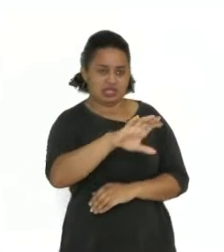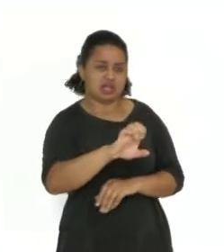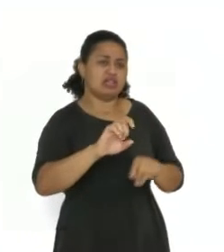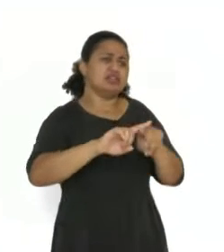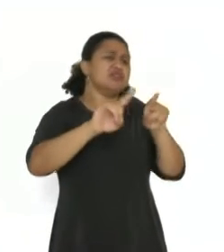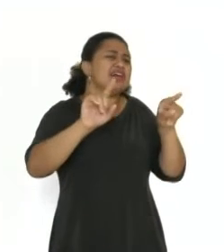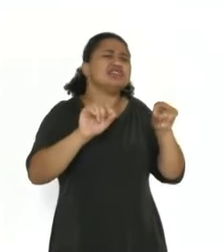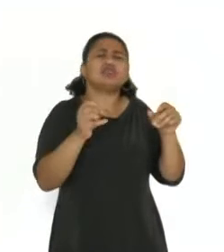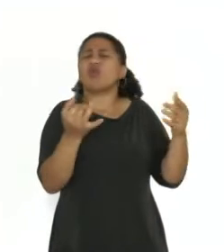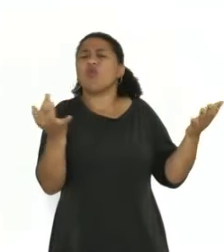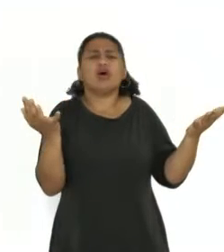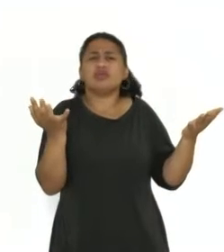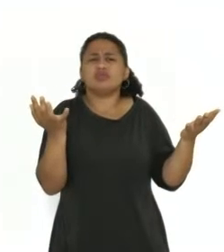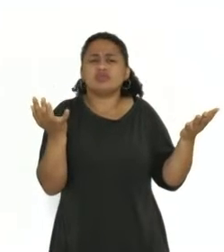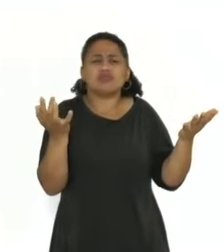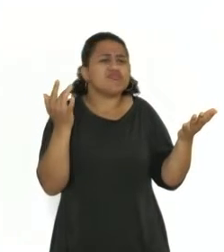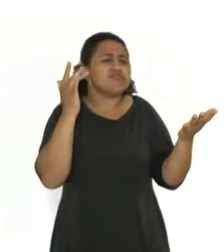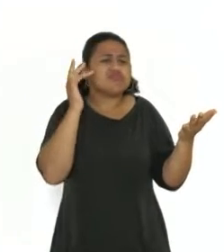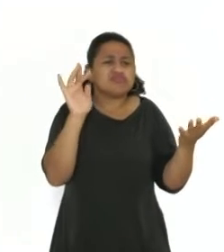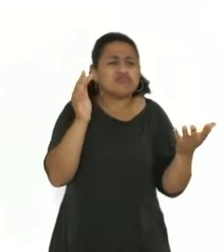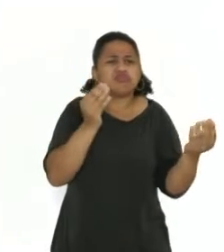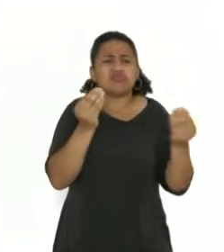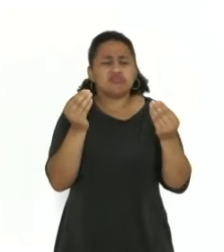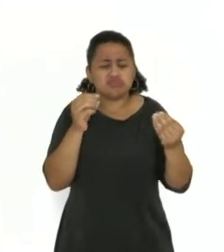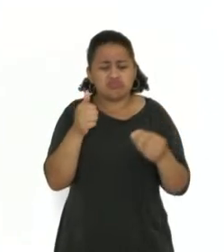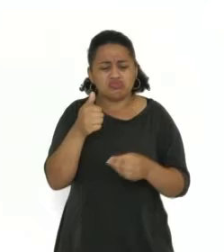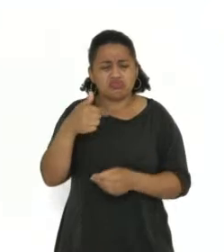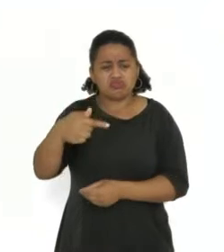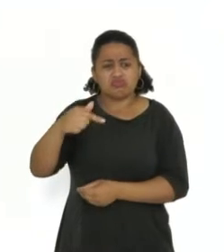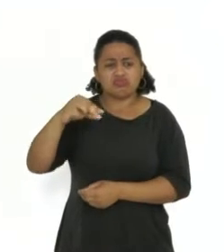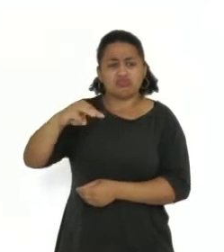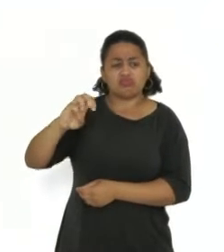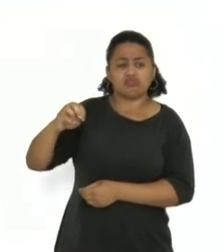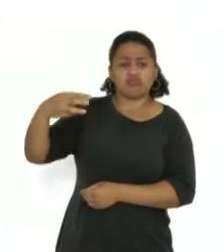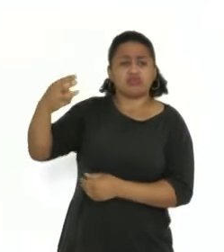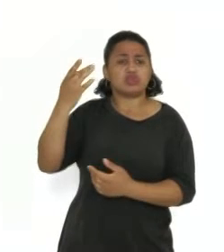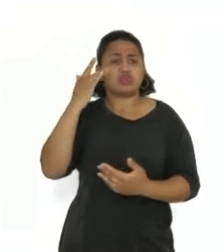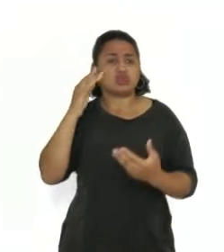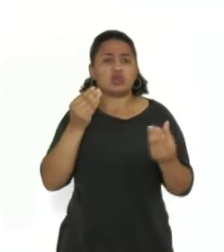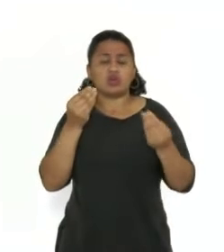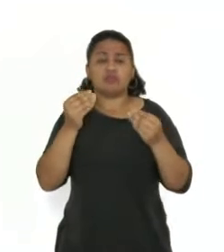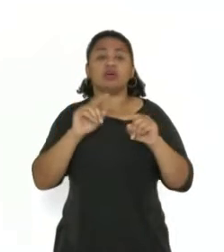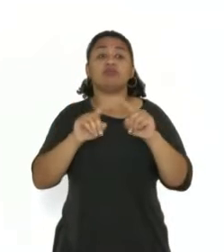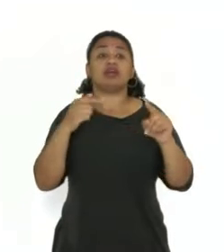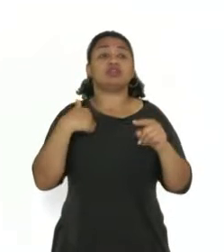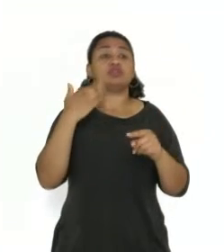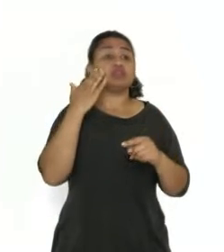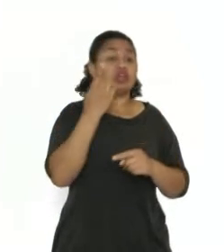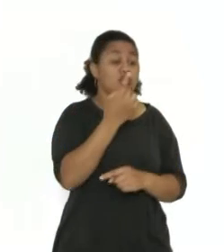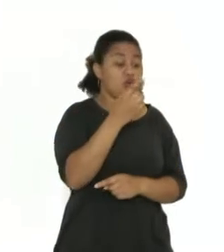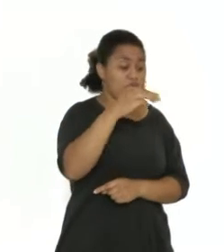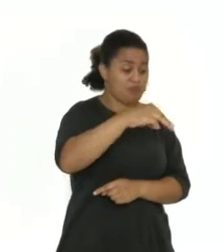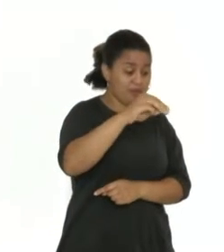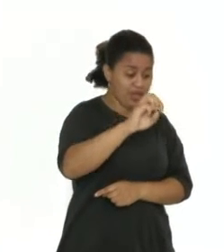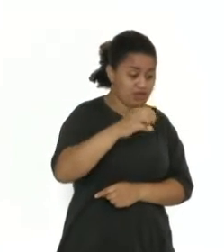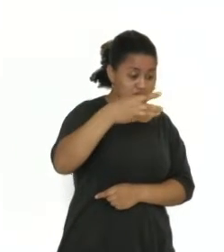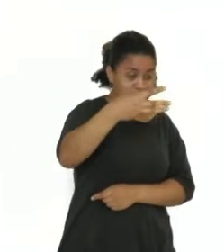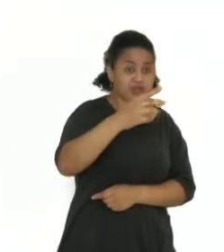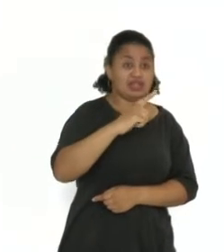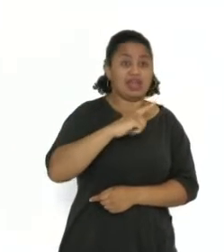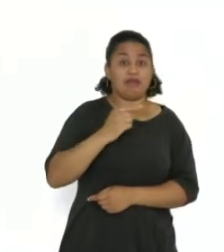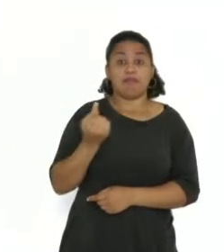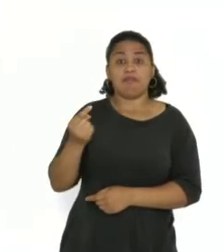é 17 metros cúbicos? Eu não sei, né, mensurar isso. Mas eu sei que 1 metro cúbico tem 1000 litros.